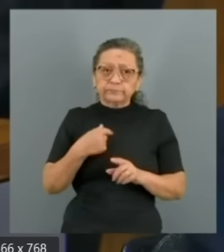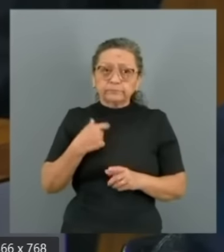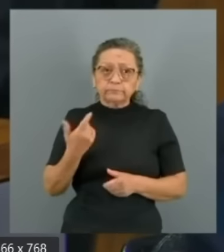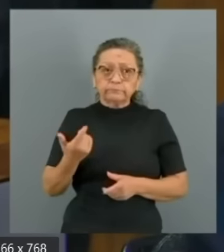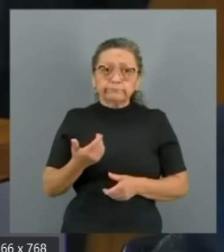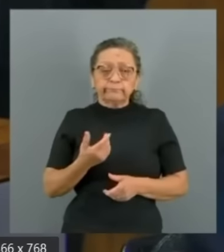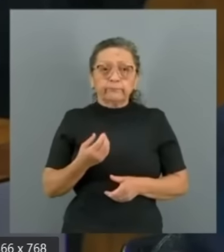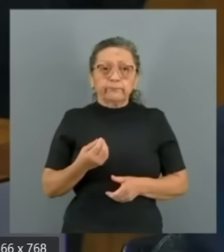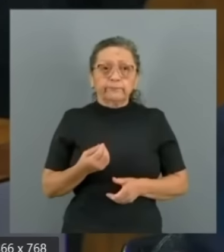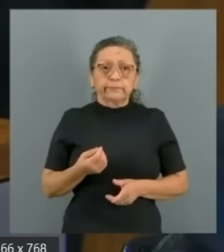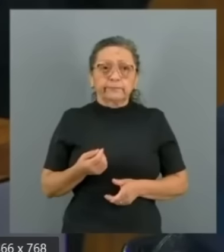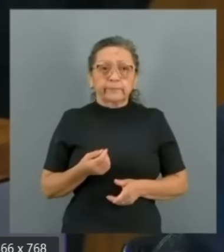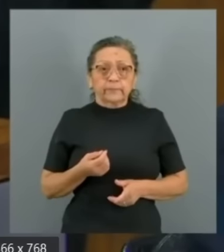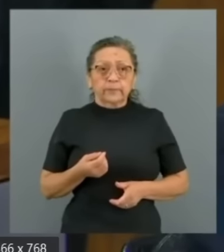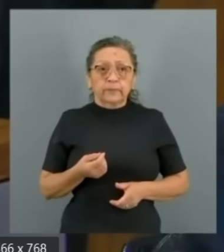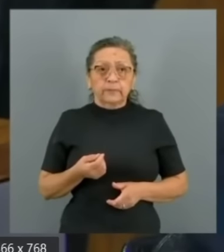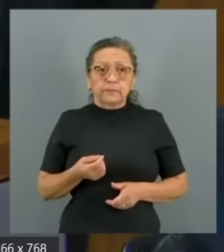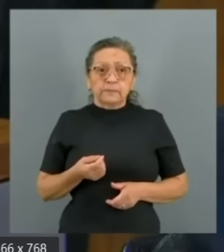aí,